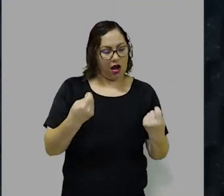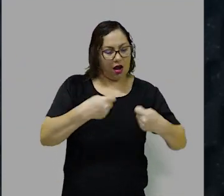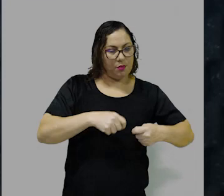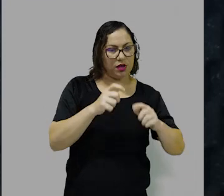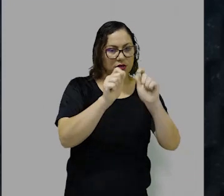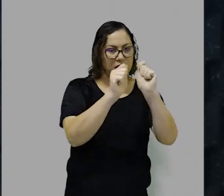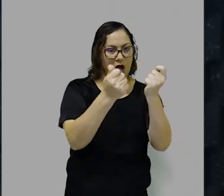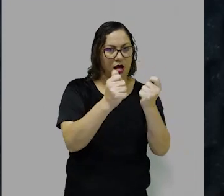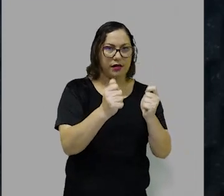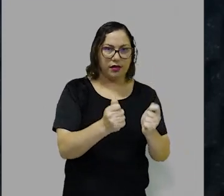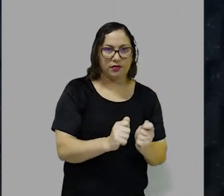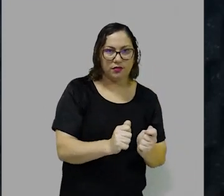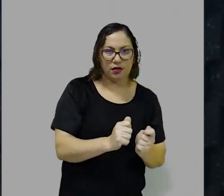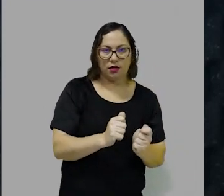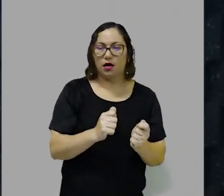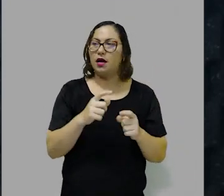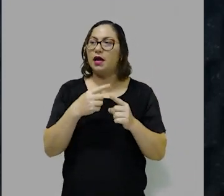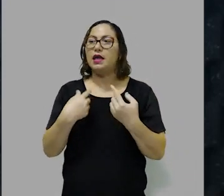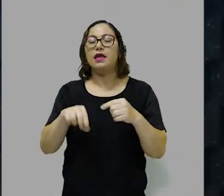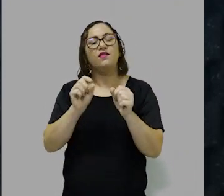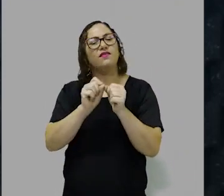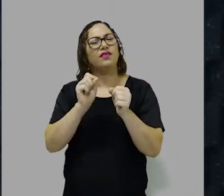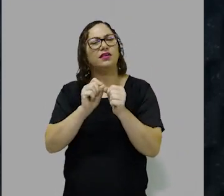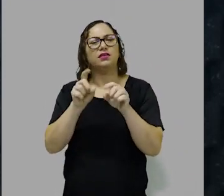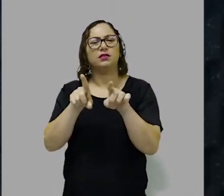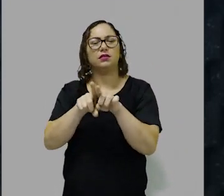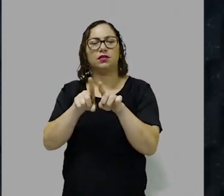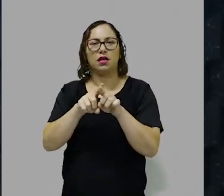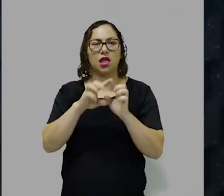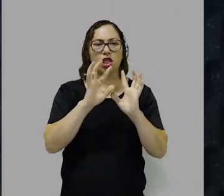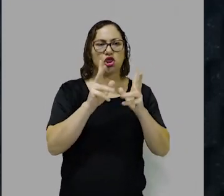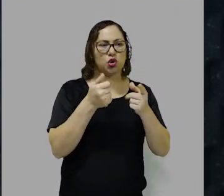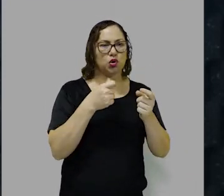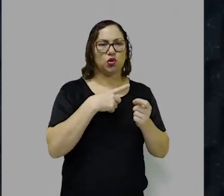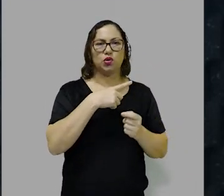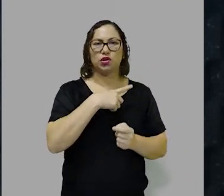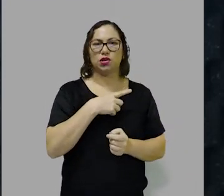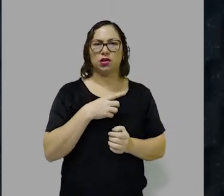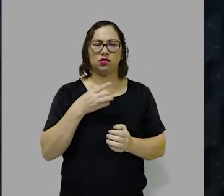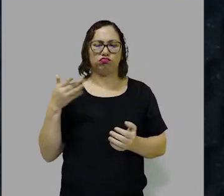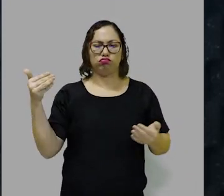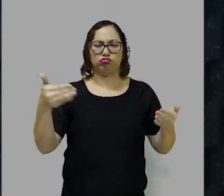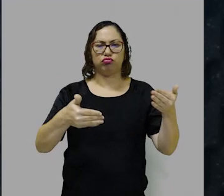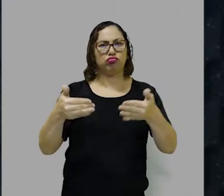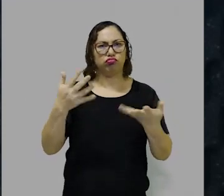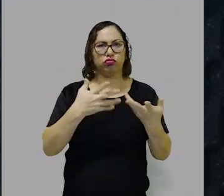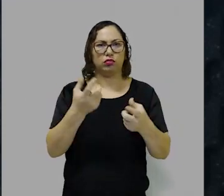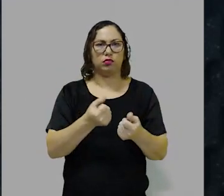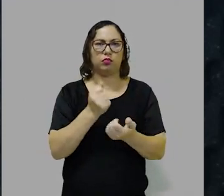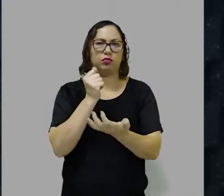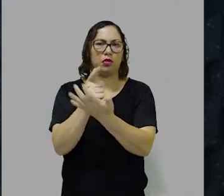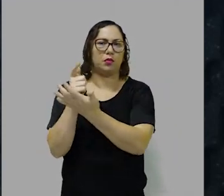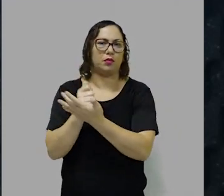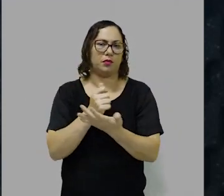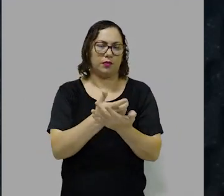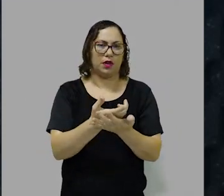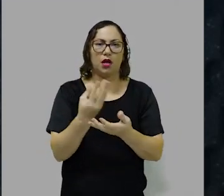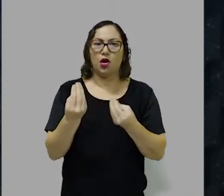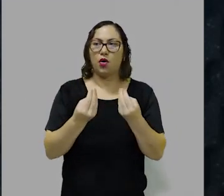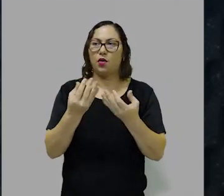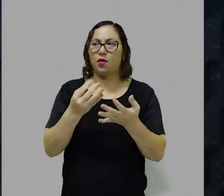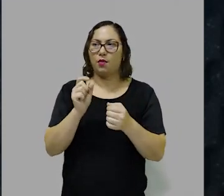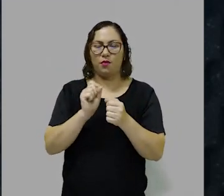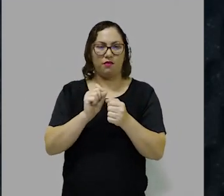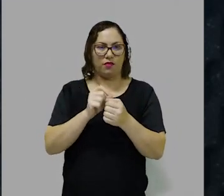é muito bonito, que é feito artesanalmente, e vou fazer com que todo mundo tenha acesso a ele em grande quantidade. Como ele vai exigir muito, inclusive